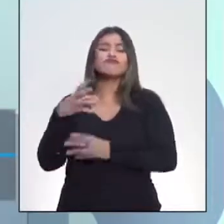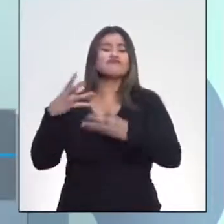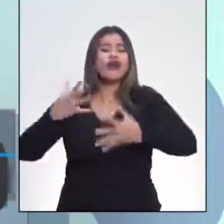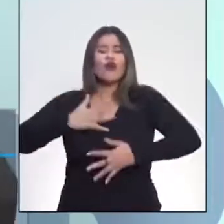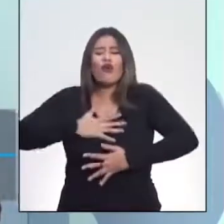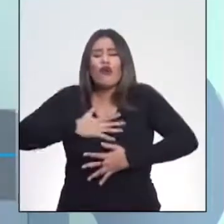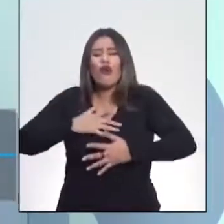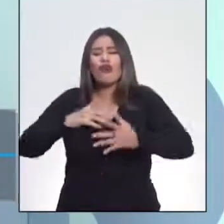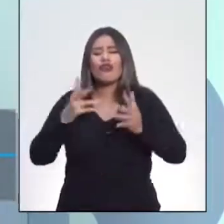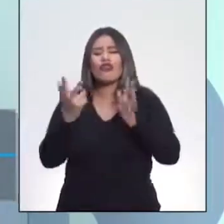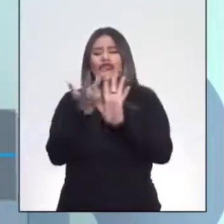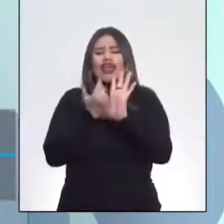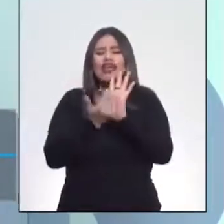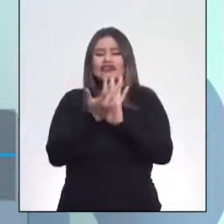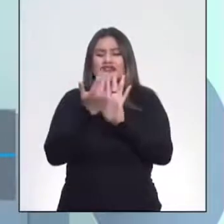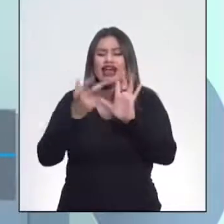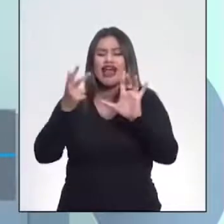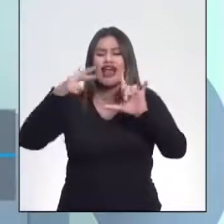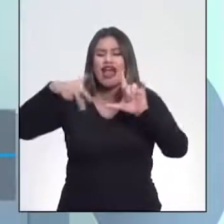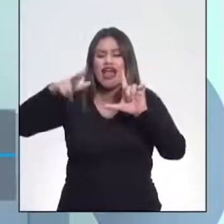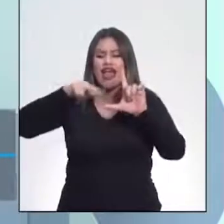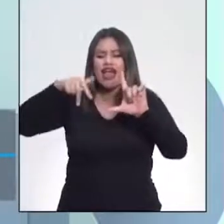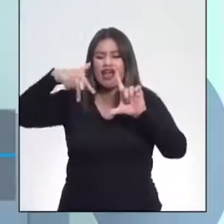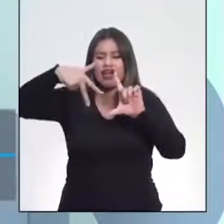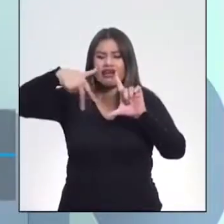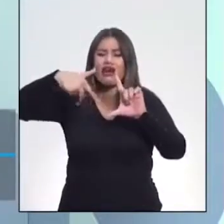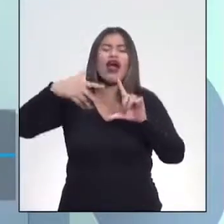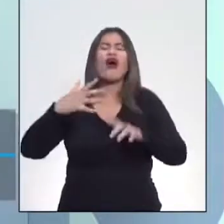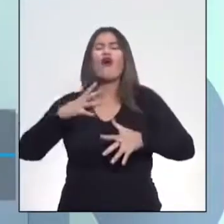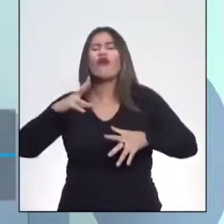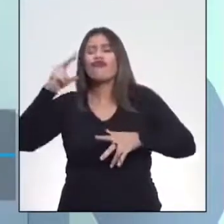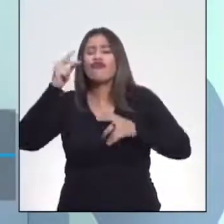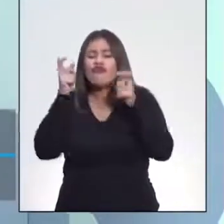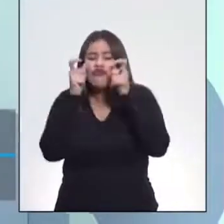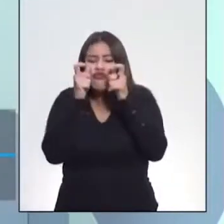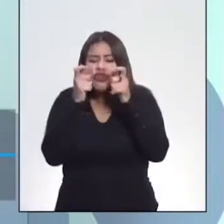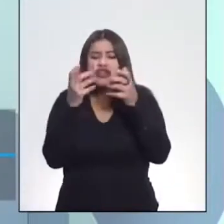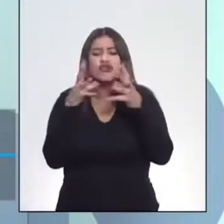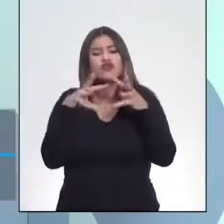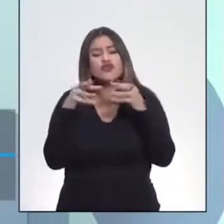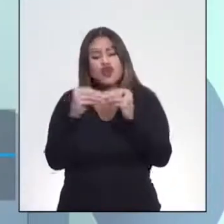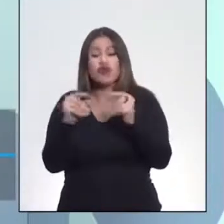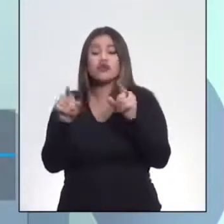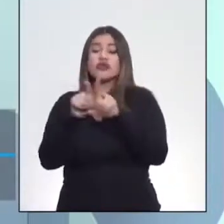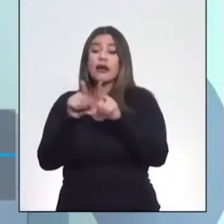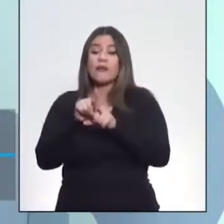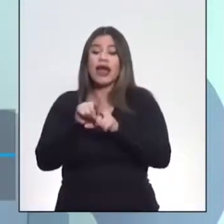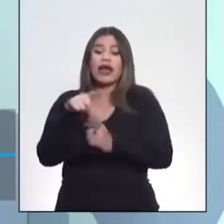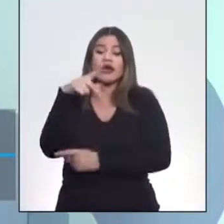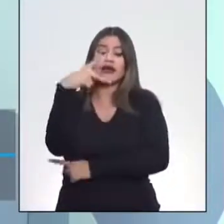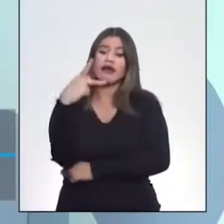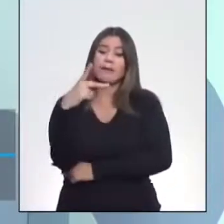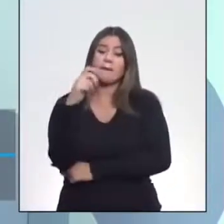falaram do Percy Jackson então tem muita coisa legal sobre a Grécia que você estudante pode